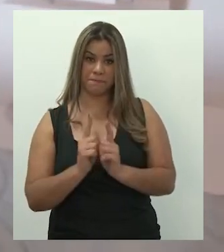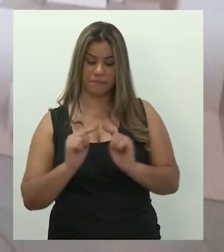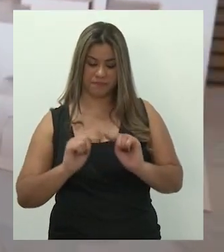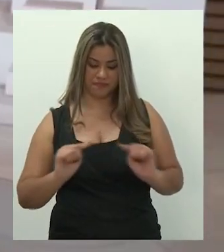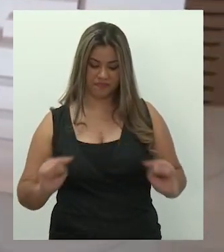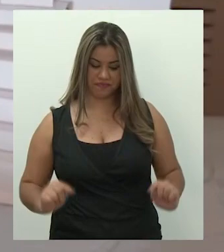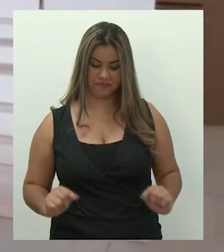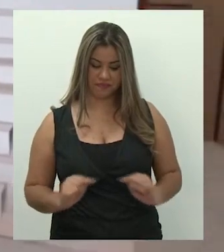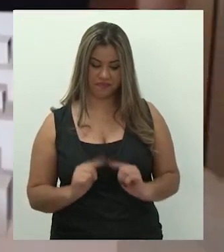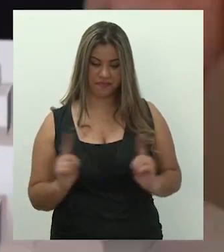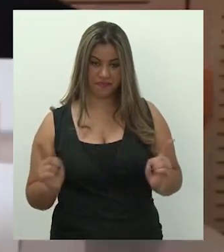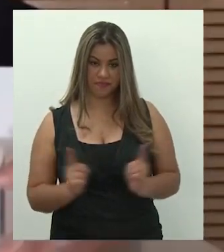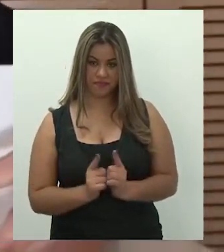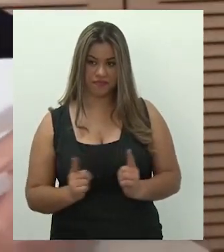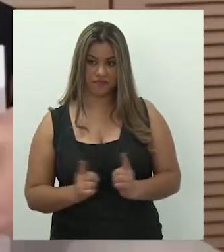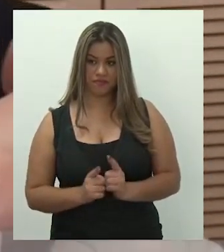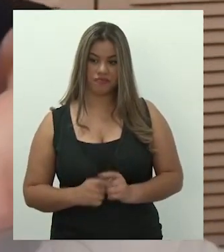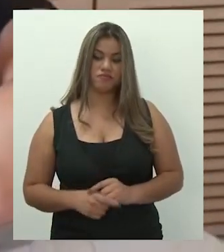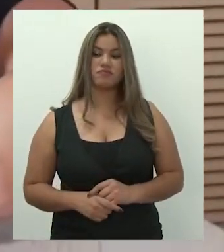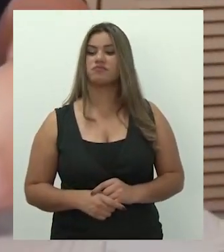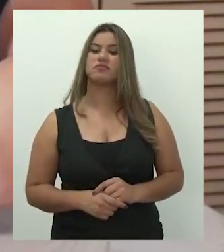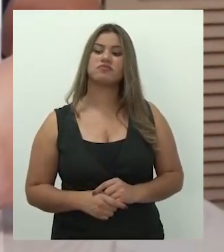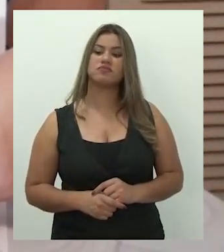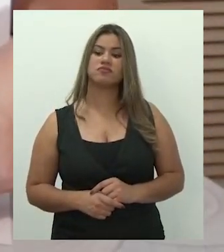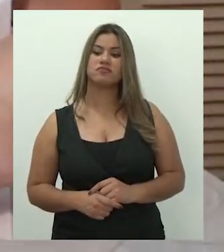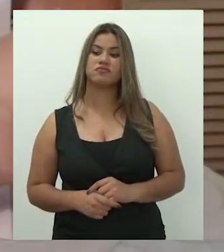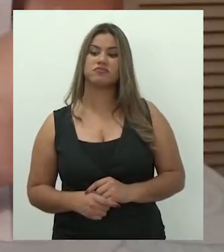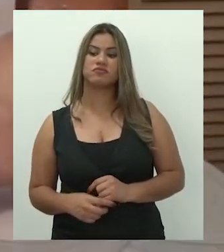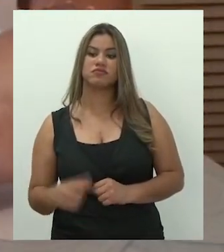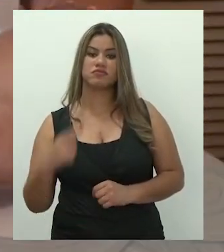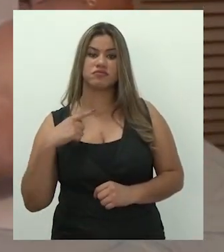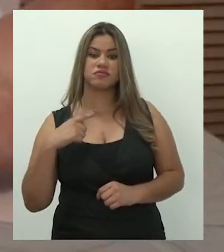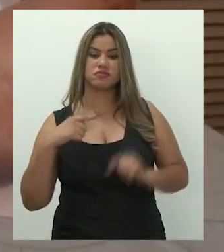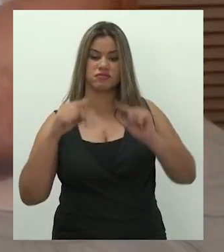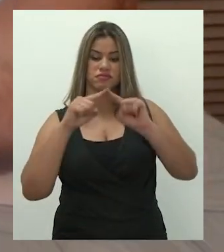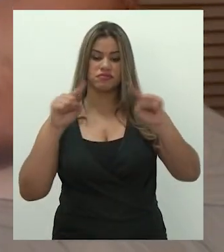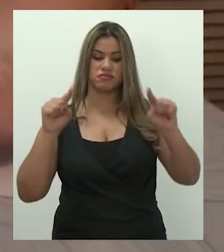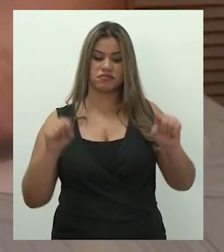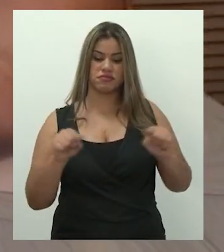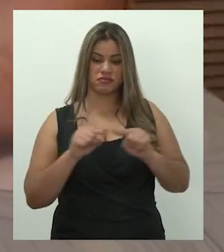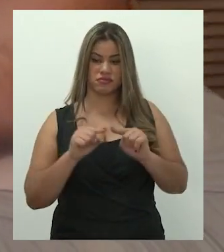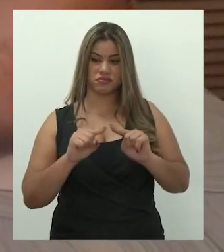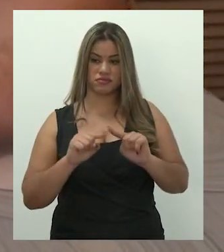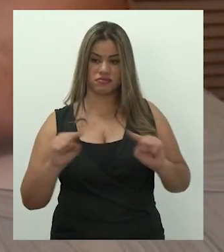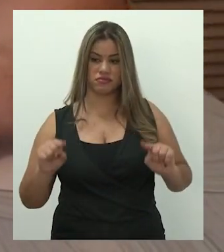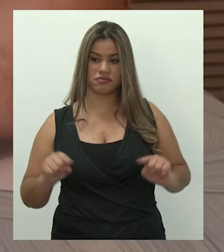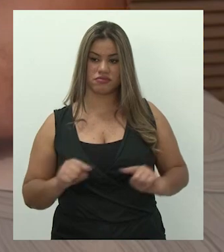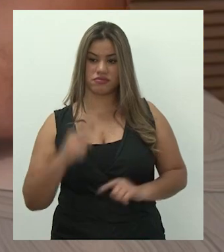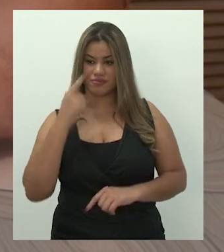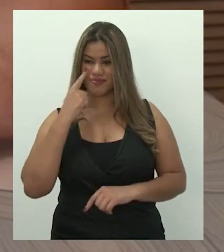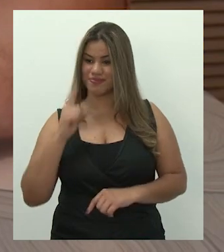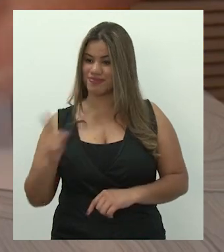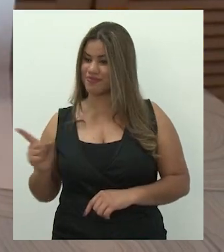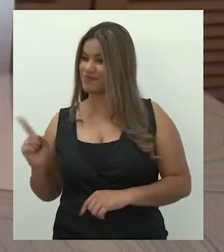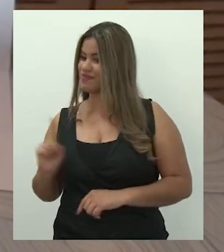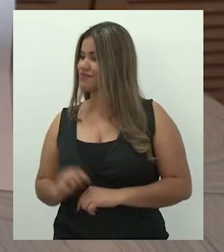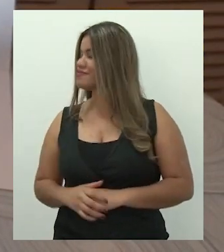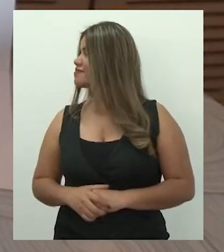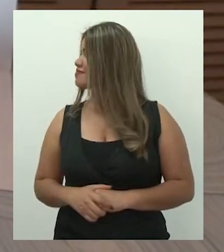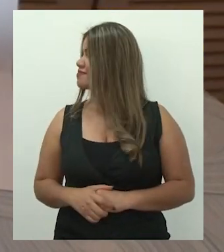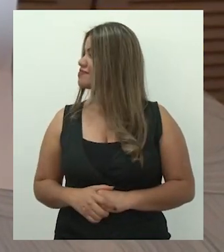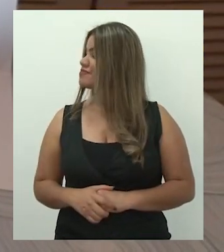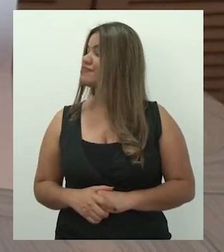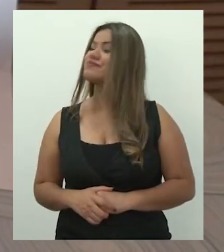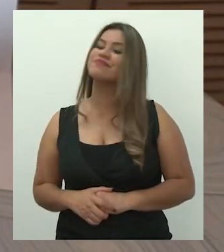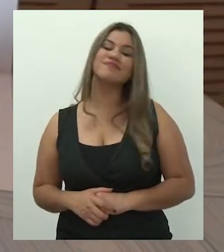aqui. E nesse caso, o grupo de retângulos que se repete dessa forma, da mesma forma que está aqui, e